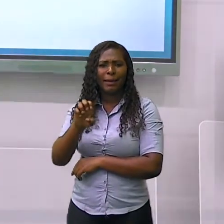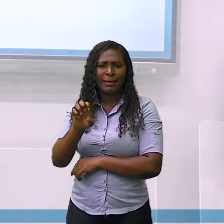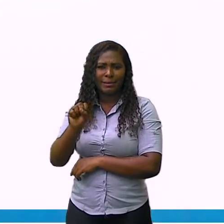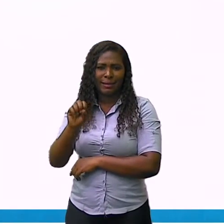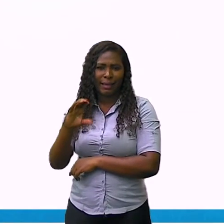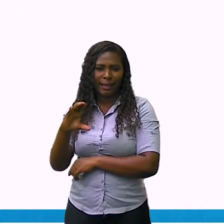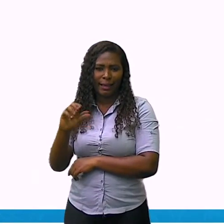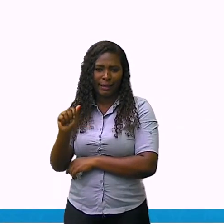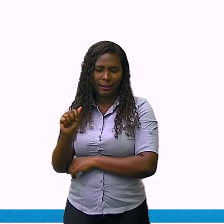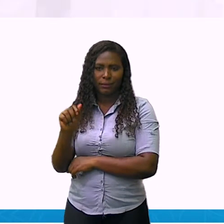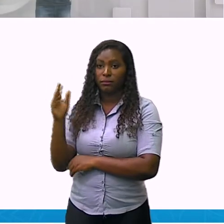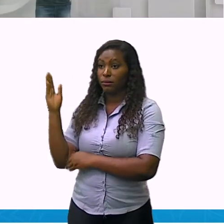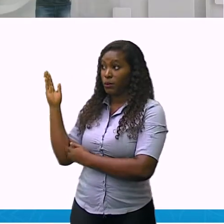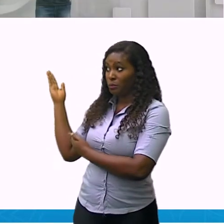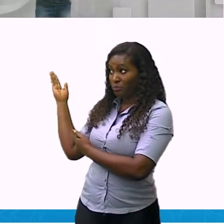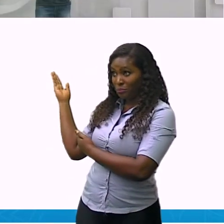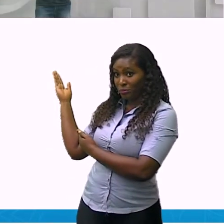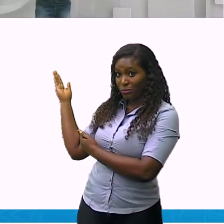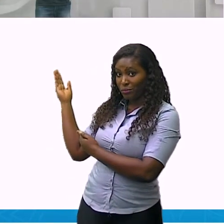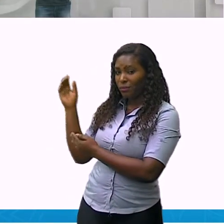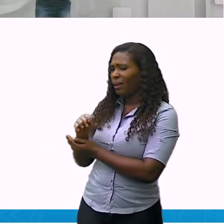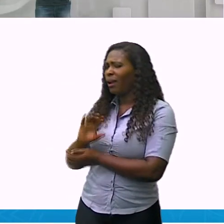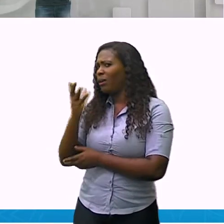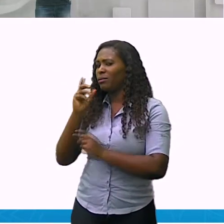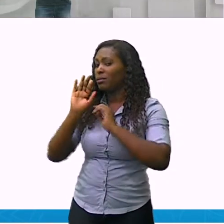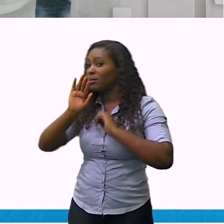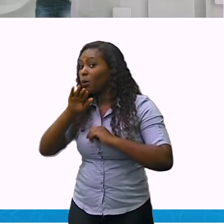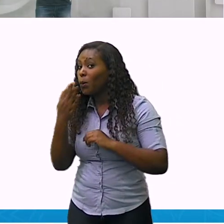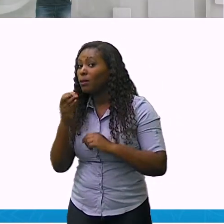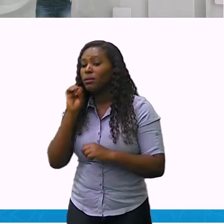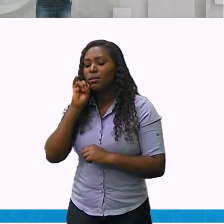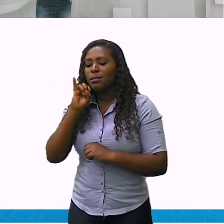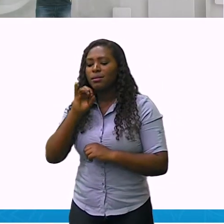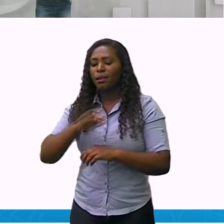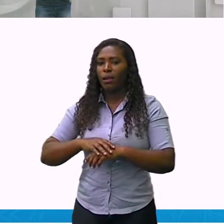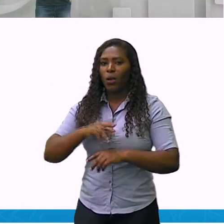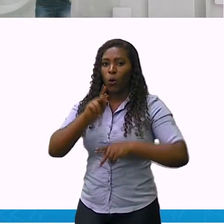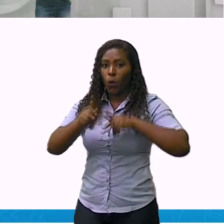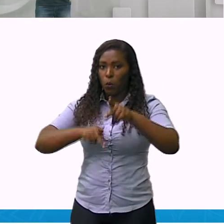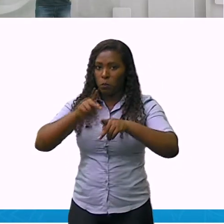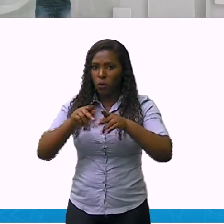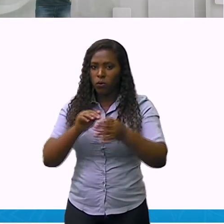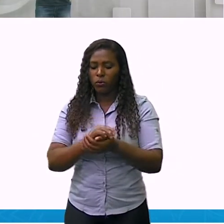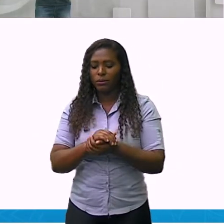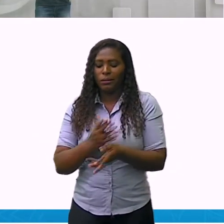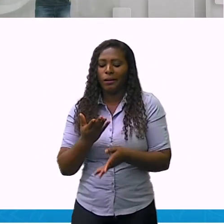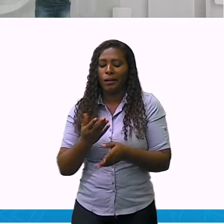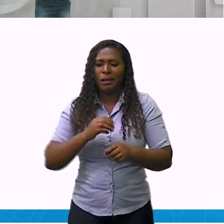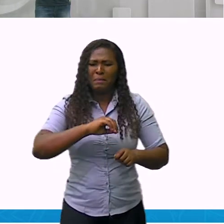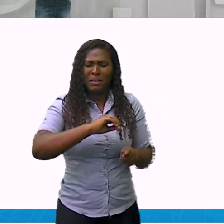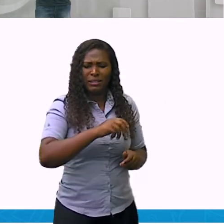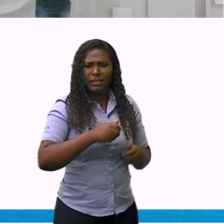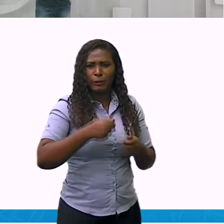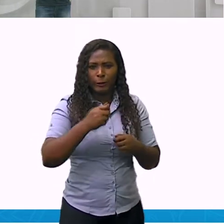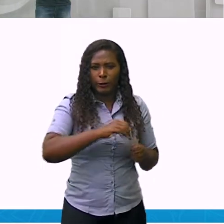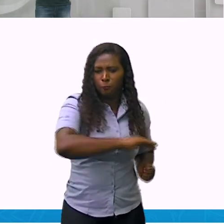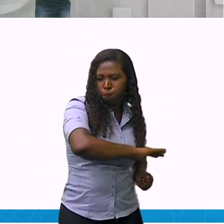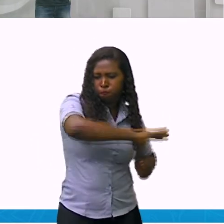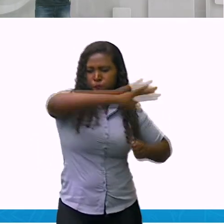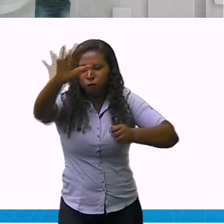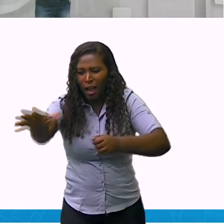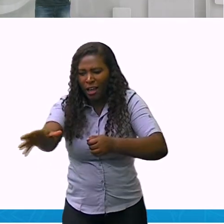a pesca, esta atividade econômica, ultrapassa a capacidade da natureza